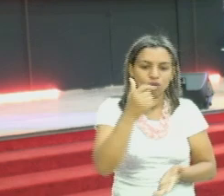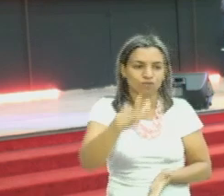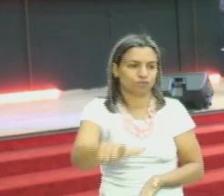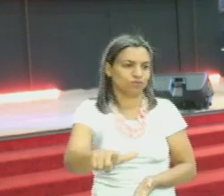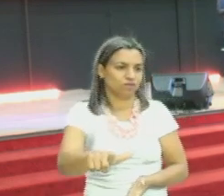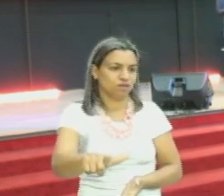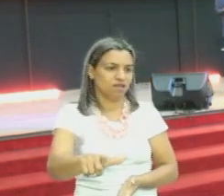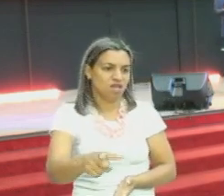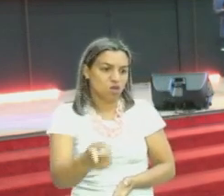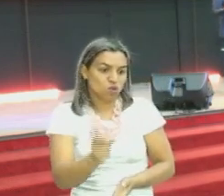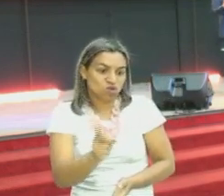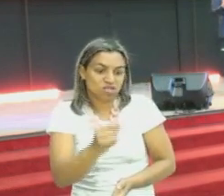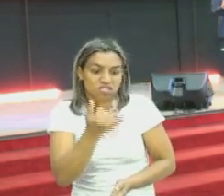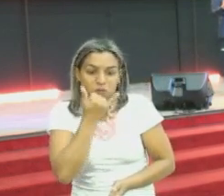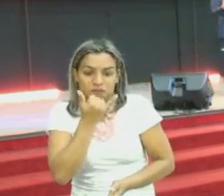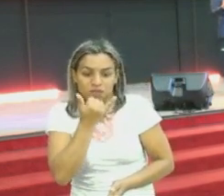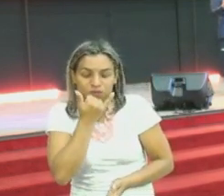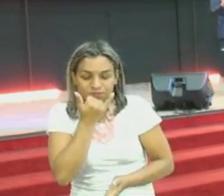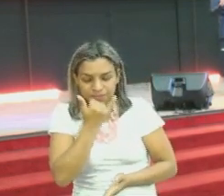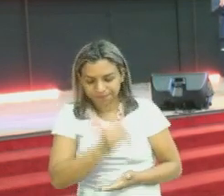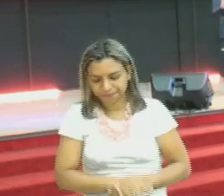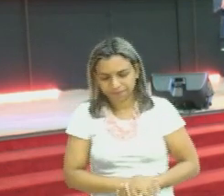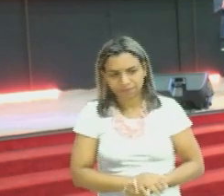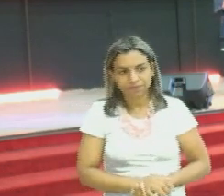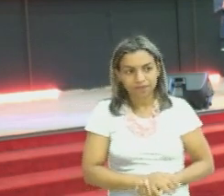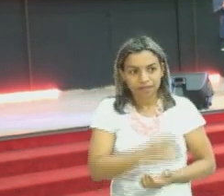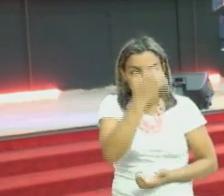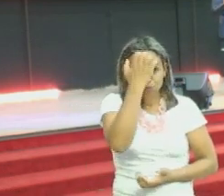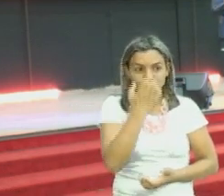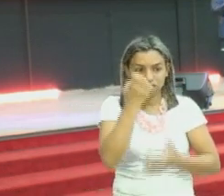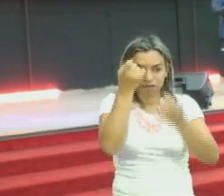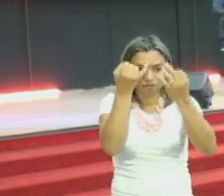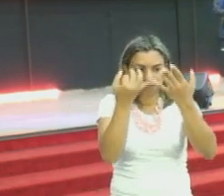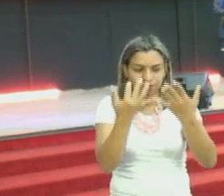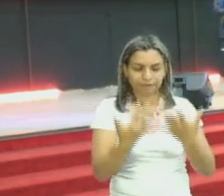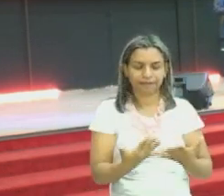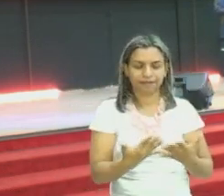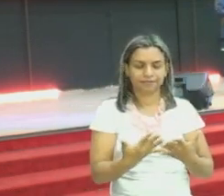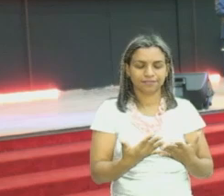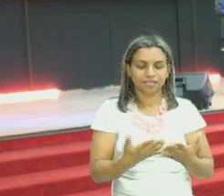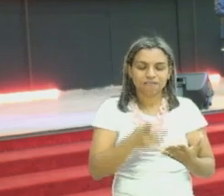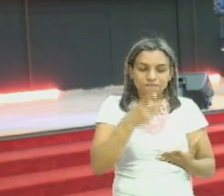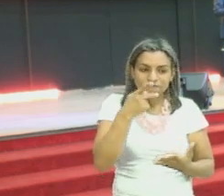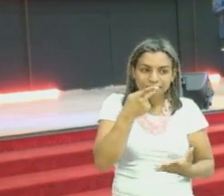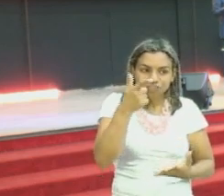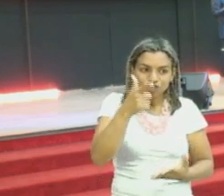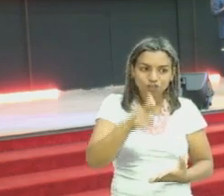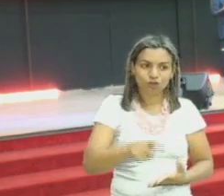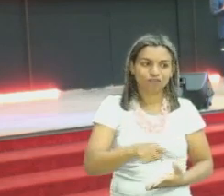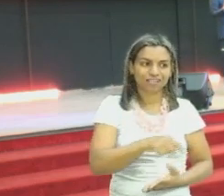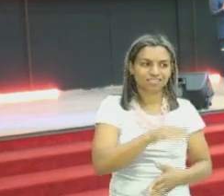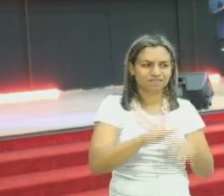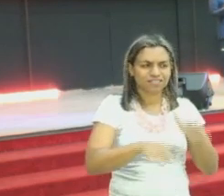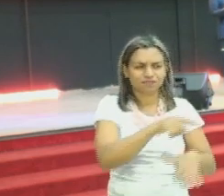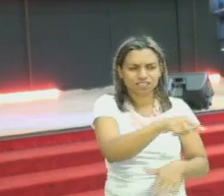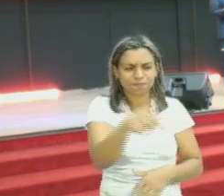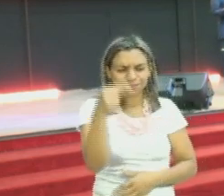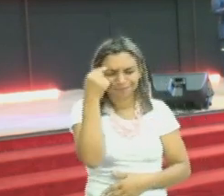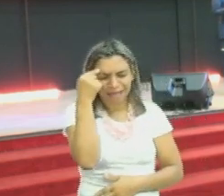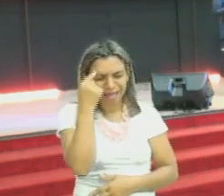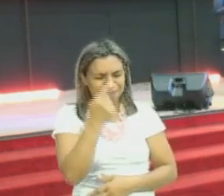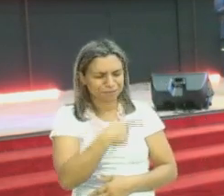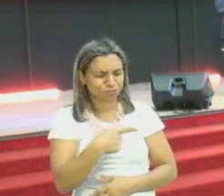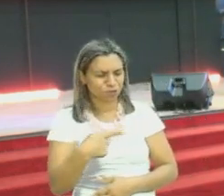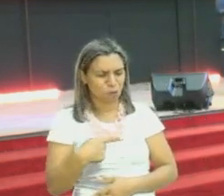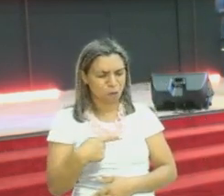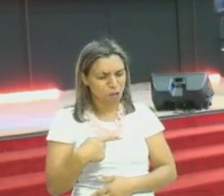não perdoamos, e aqui vem algo muito forte, outra vez eu digo a você, você pode pensar assim, mas pastor, isto é